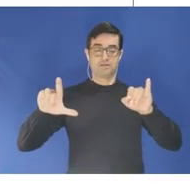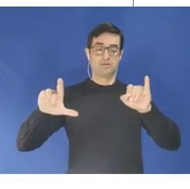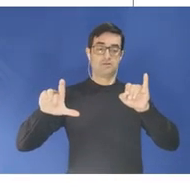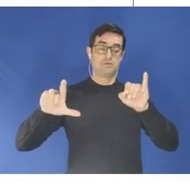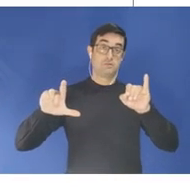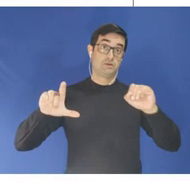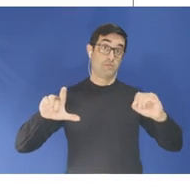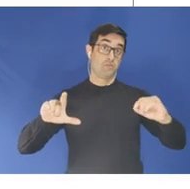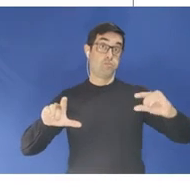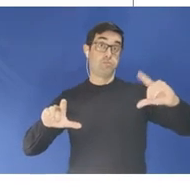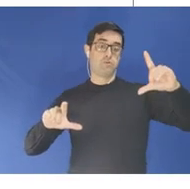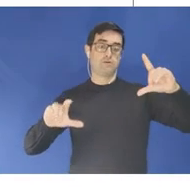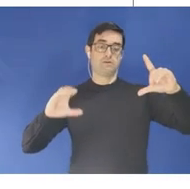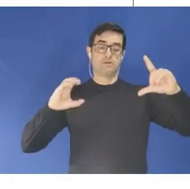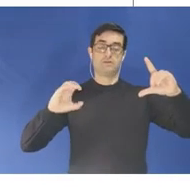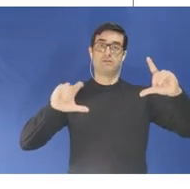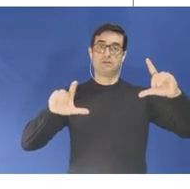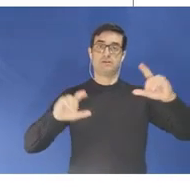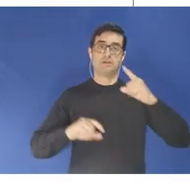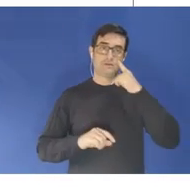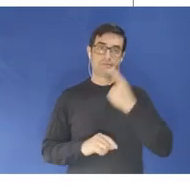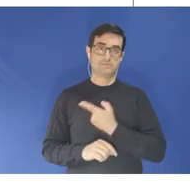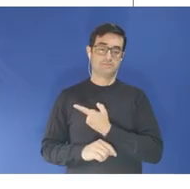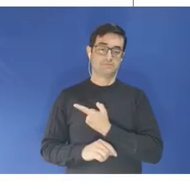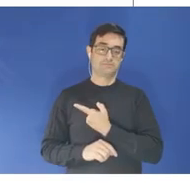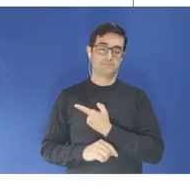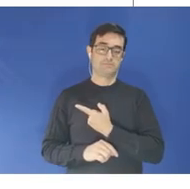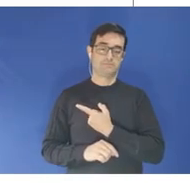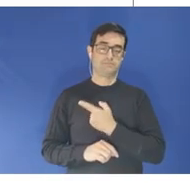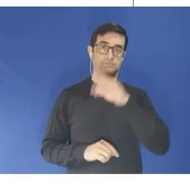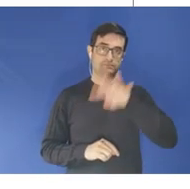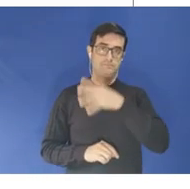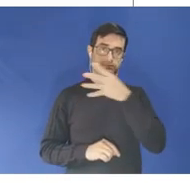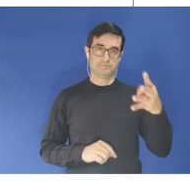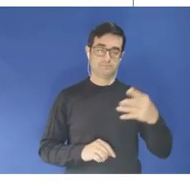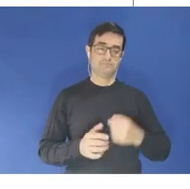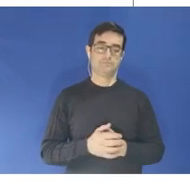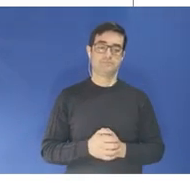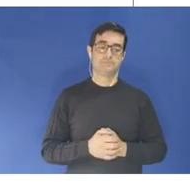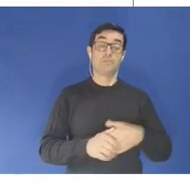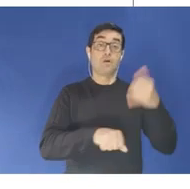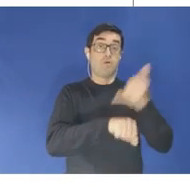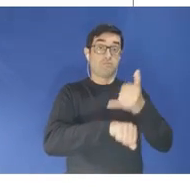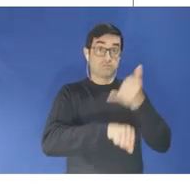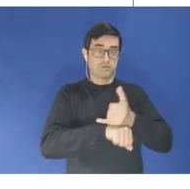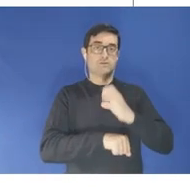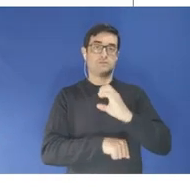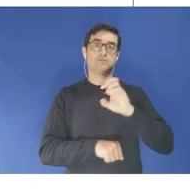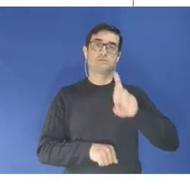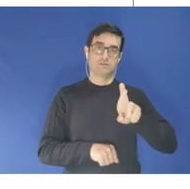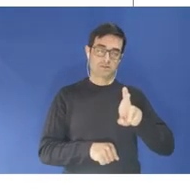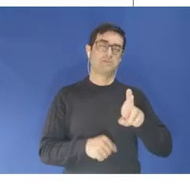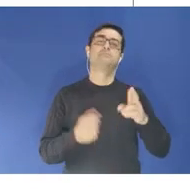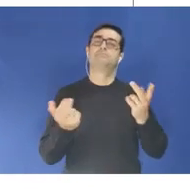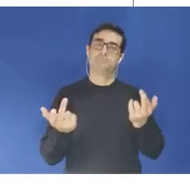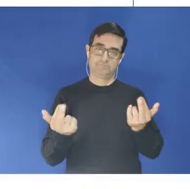que o cloro, tá? Então, ó, o lítio 152 e o cloro 99. O ferro e o cromo